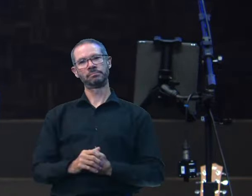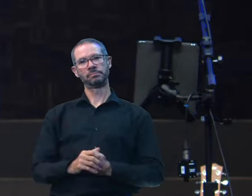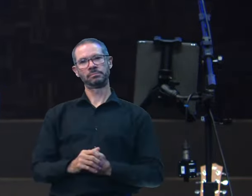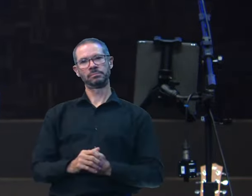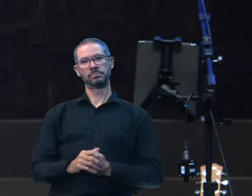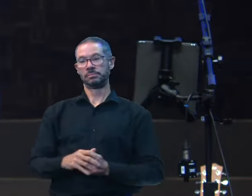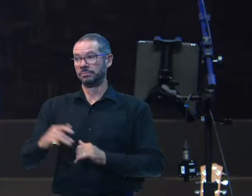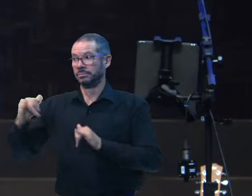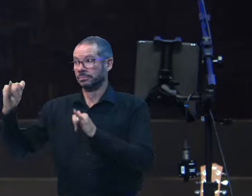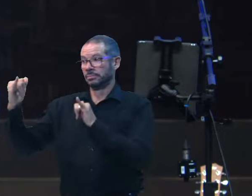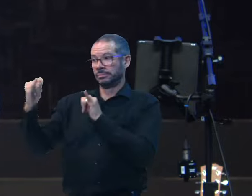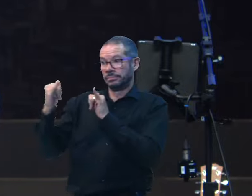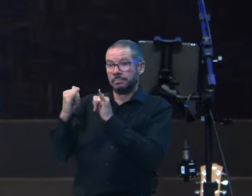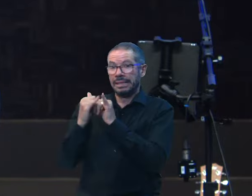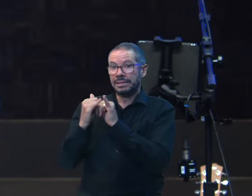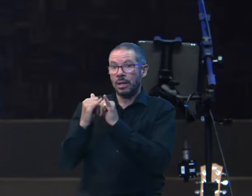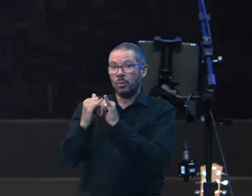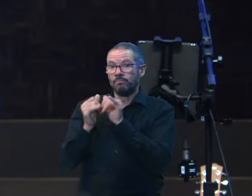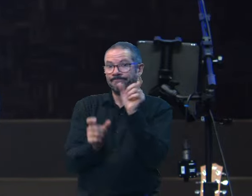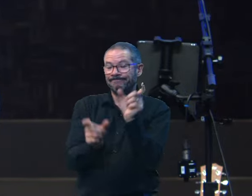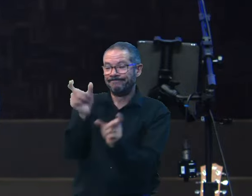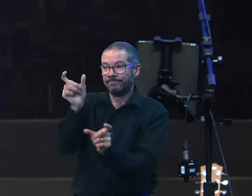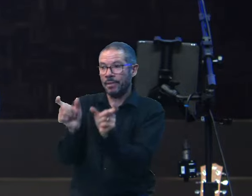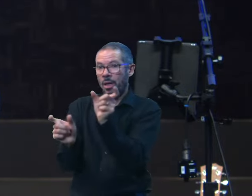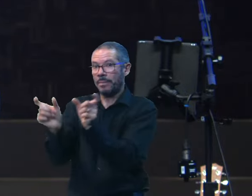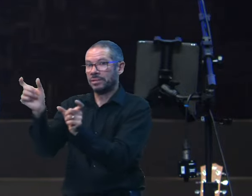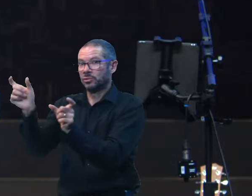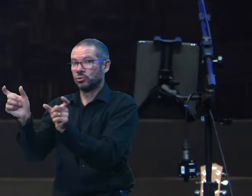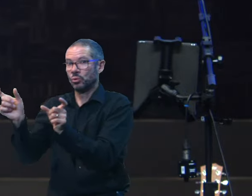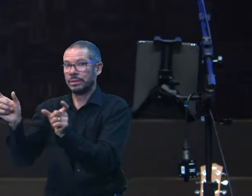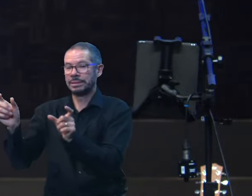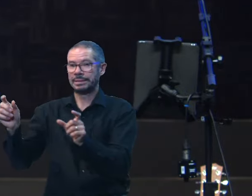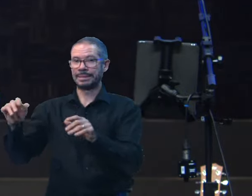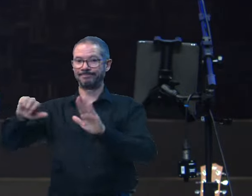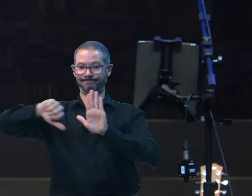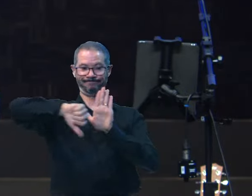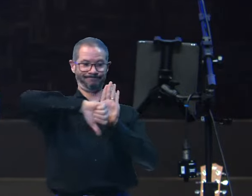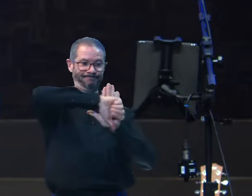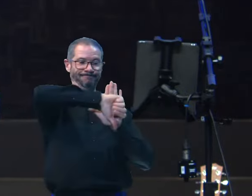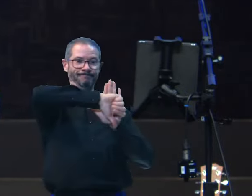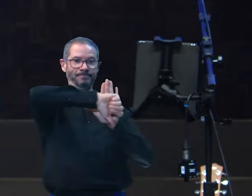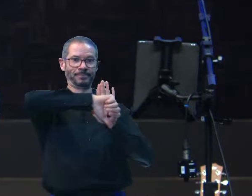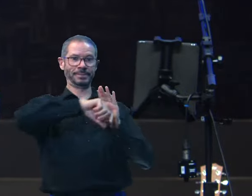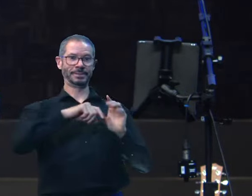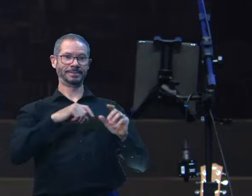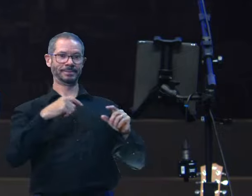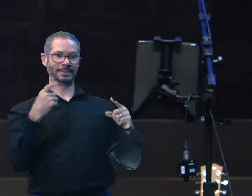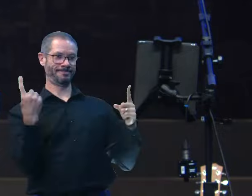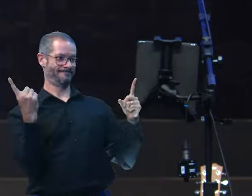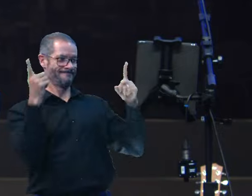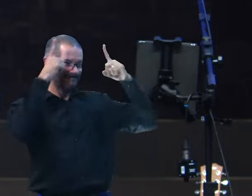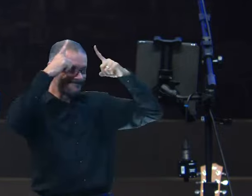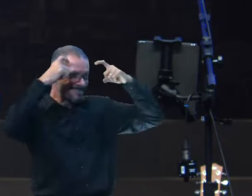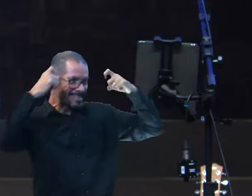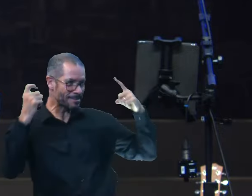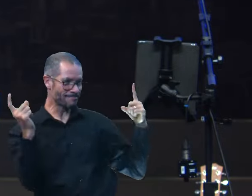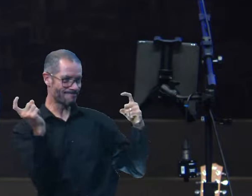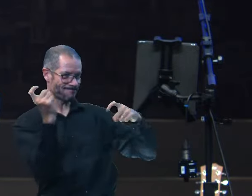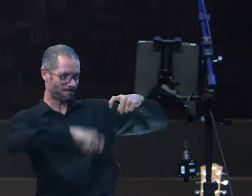O perdão tem que ser sim sobre as pessoas que cometeram crimes. Se você foi abusado, agredido,